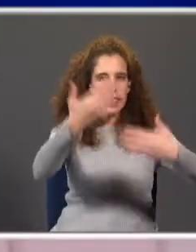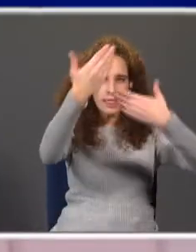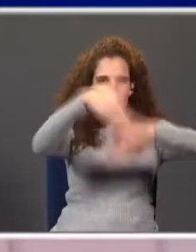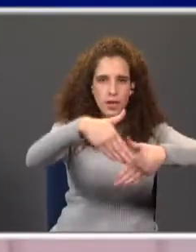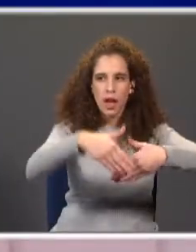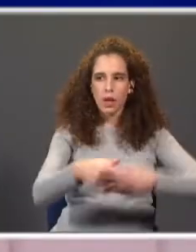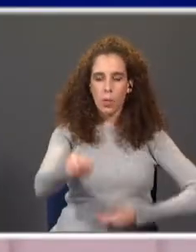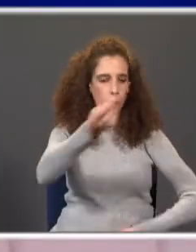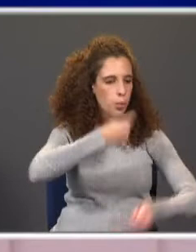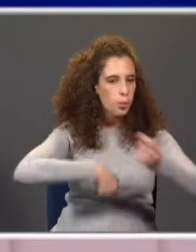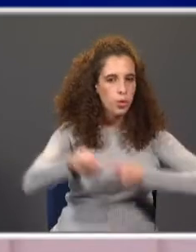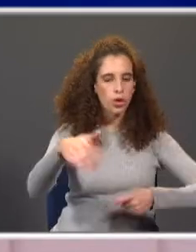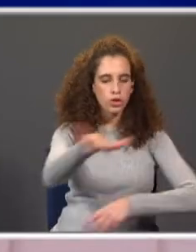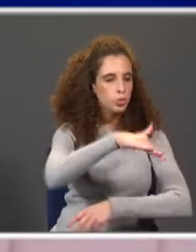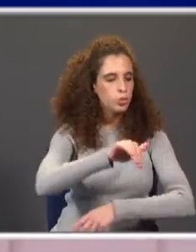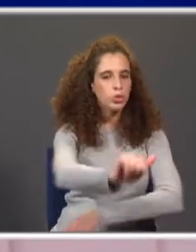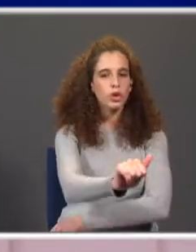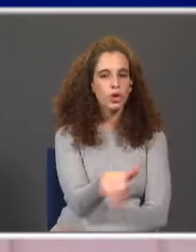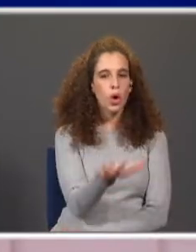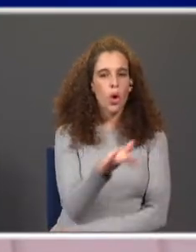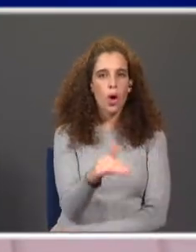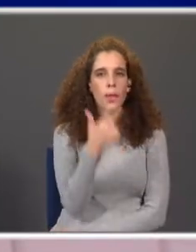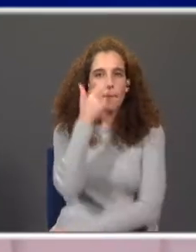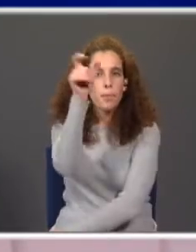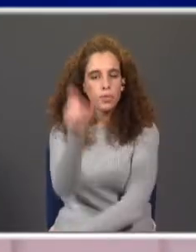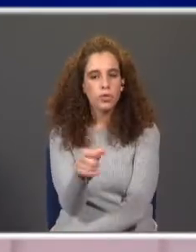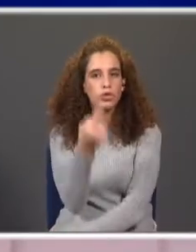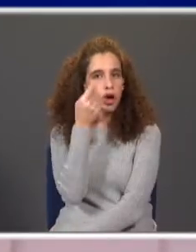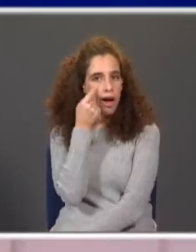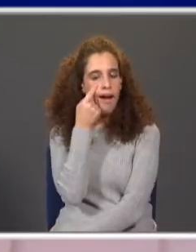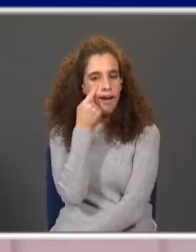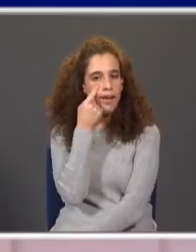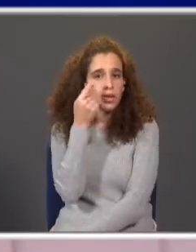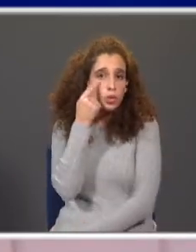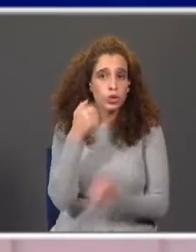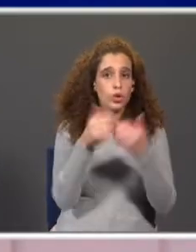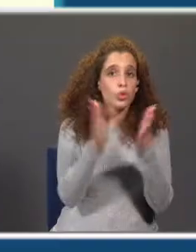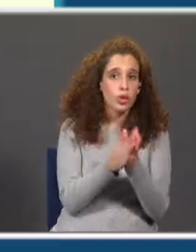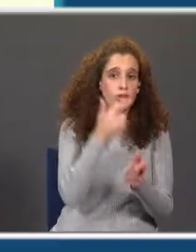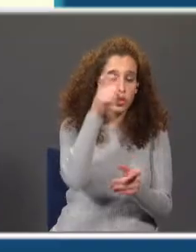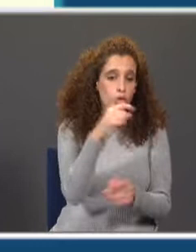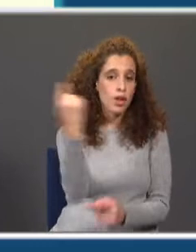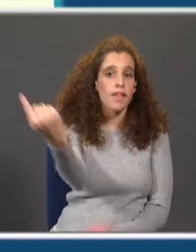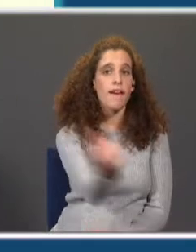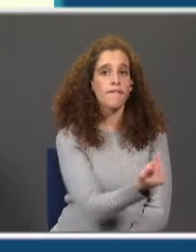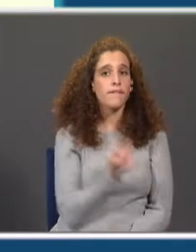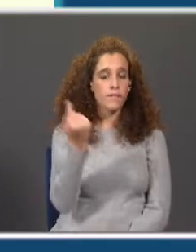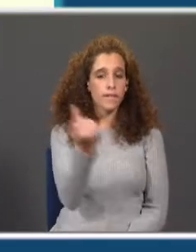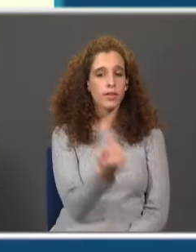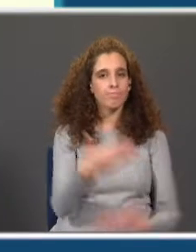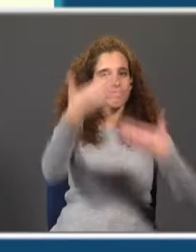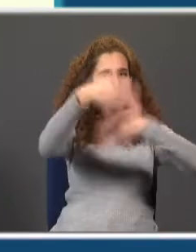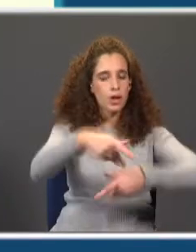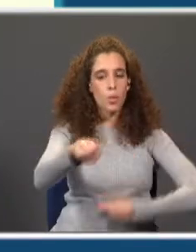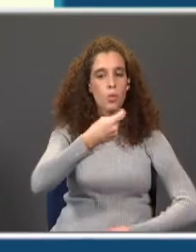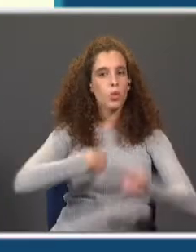lojas, por sítios onde estavam pessoas que eram conhecidas e que conheciam toda a gente. Portanto, limitado por lojas